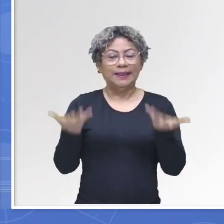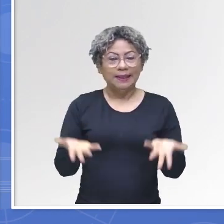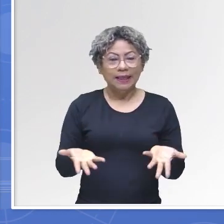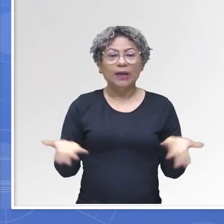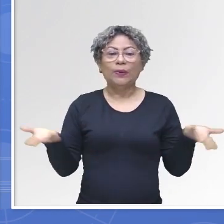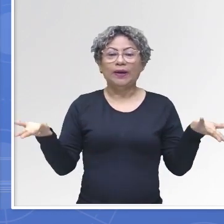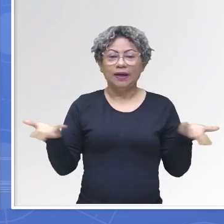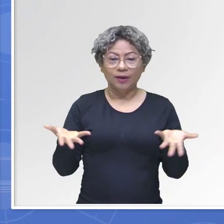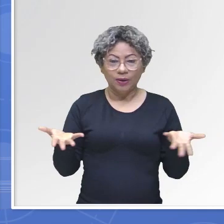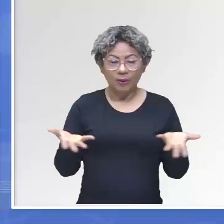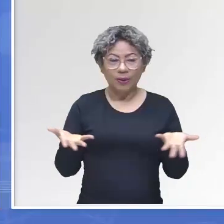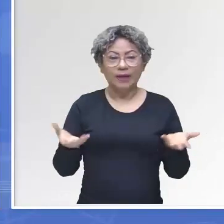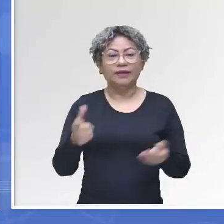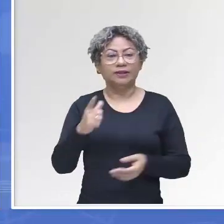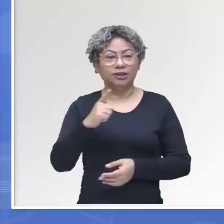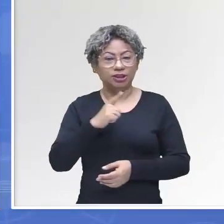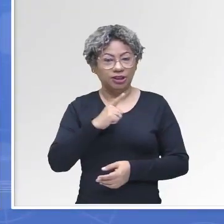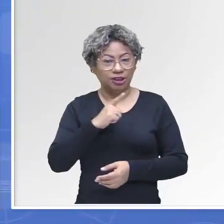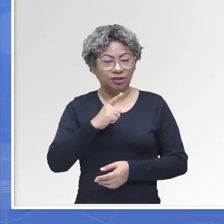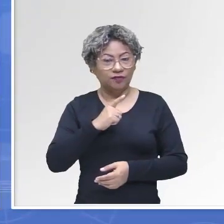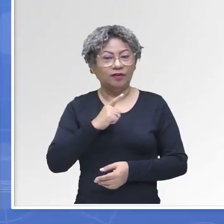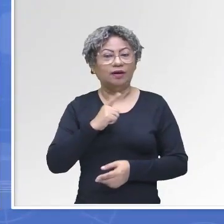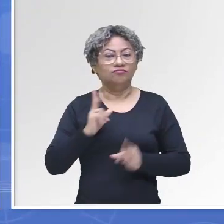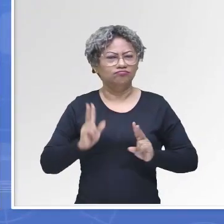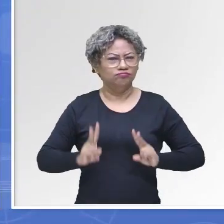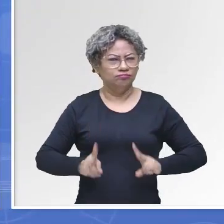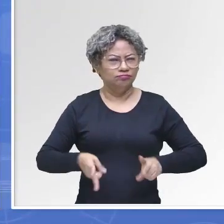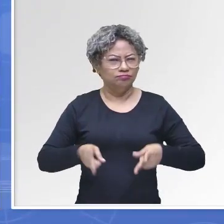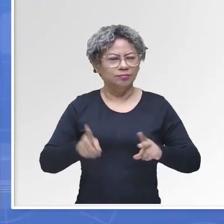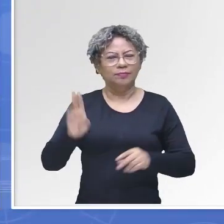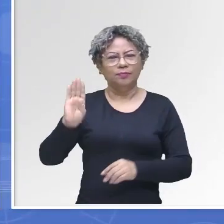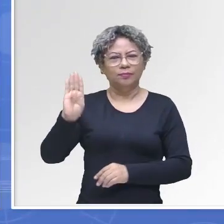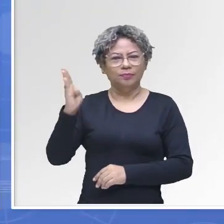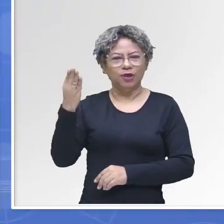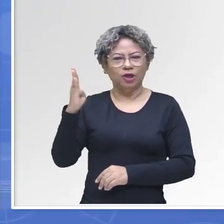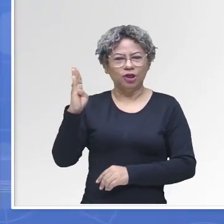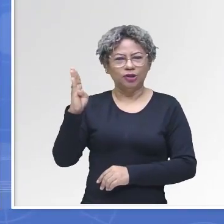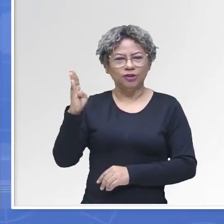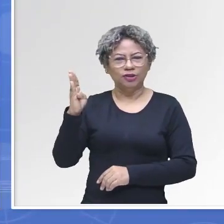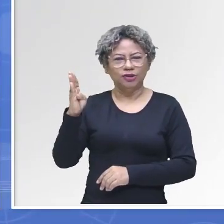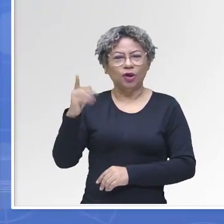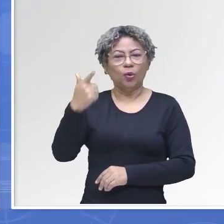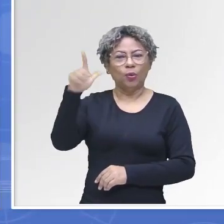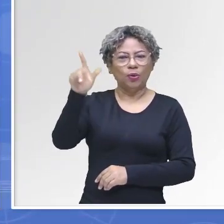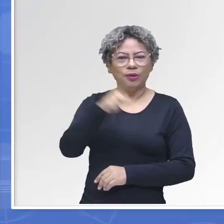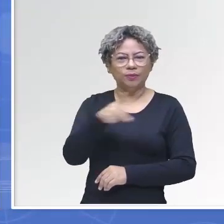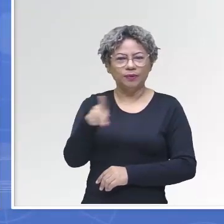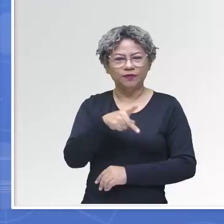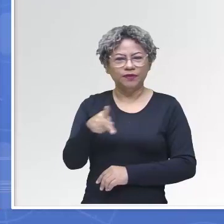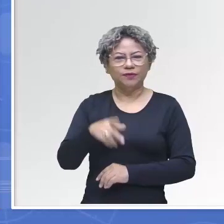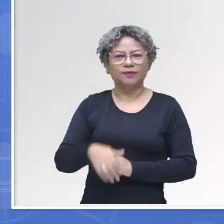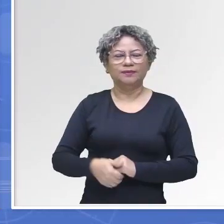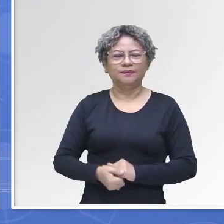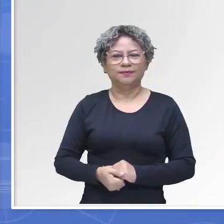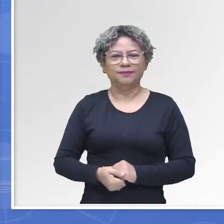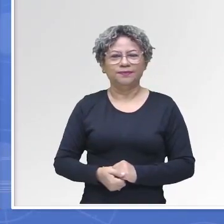Agora, né, nós teremos a continuação da nossa segunda série com Biologia, professora Gisele. É com você, professora Gi.